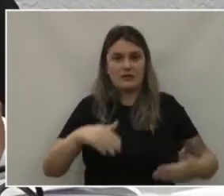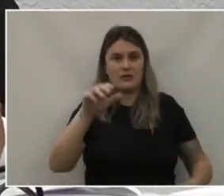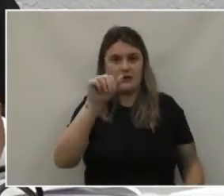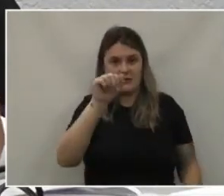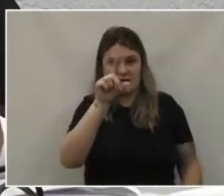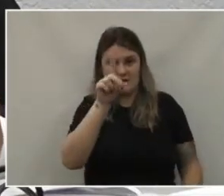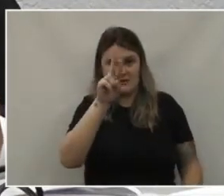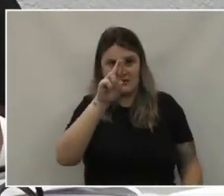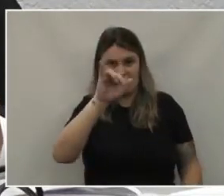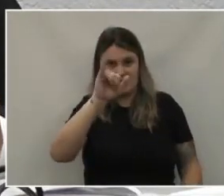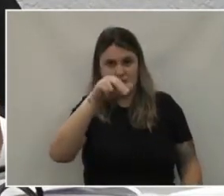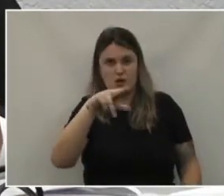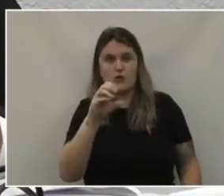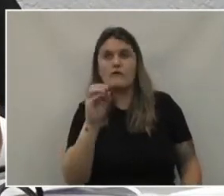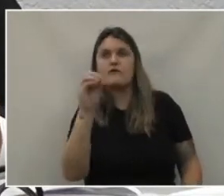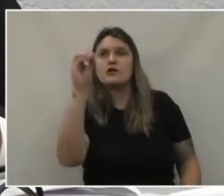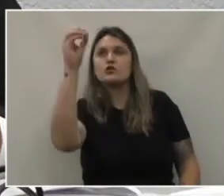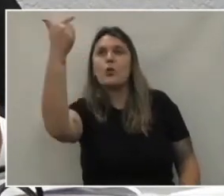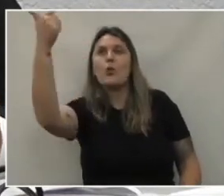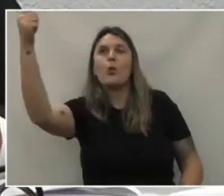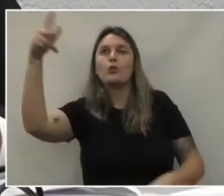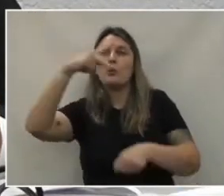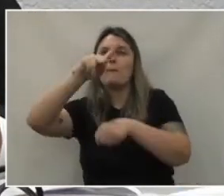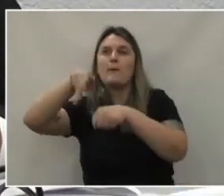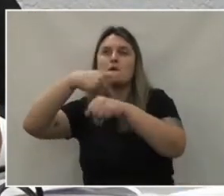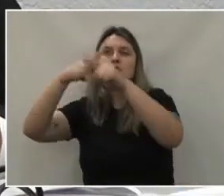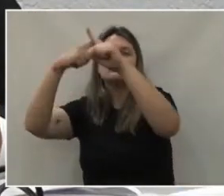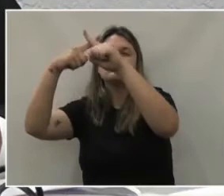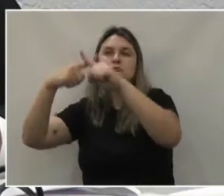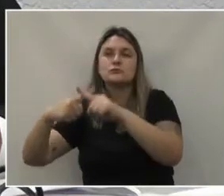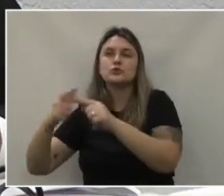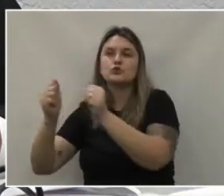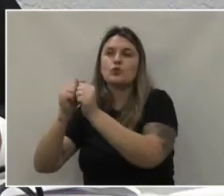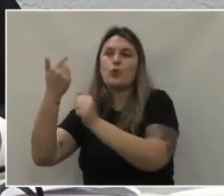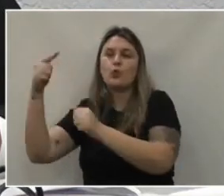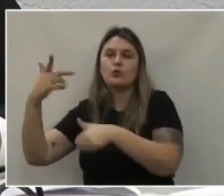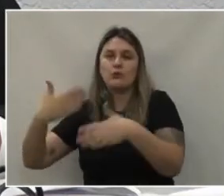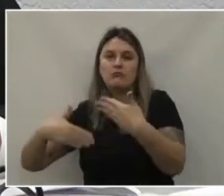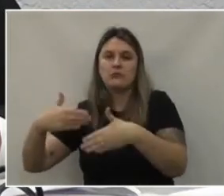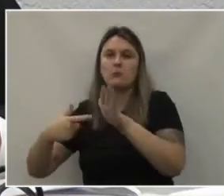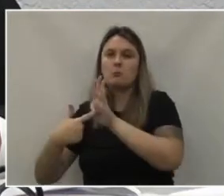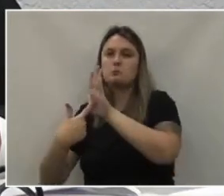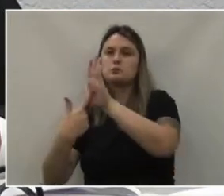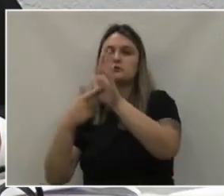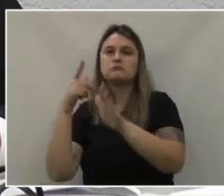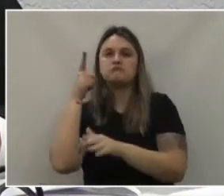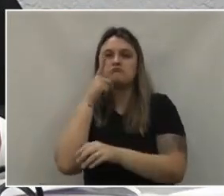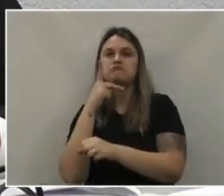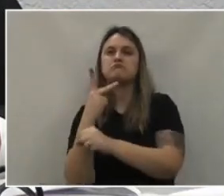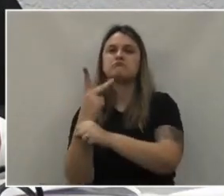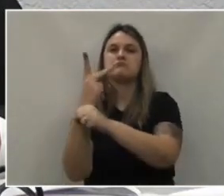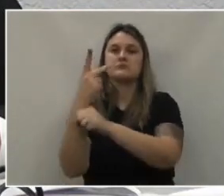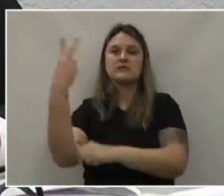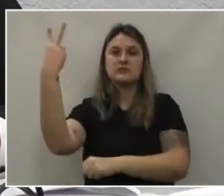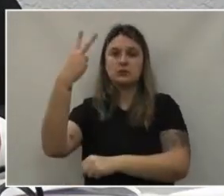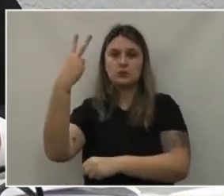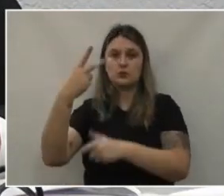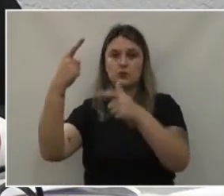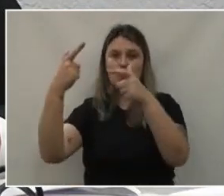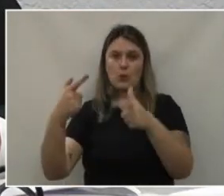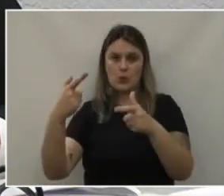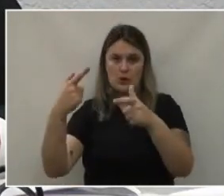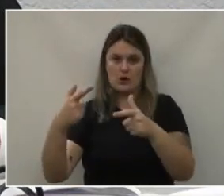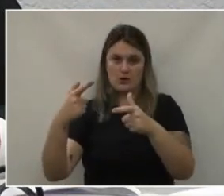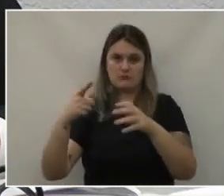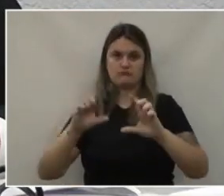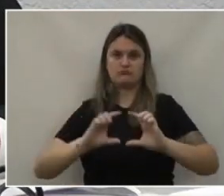fora do Brasil. Junto com os demais atletas, proporcionou ao país um feito histórico, segunda colocação geral no